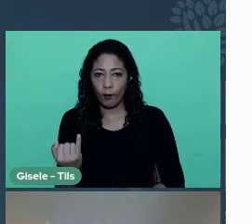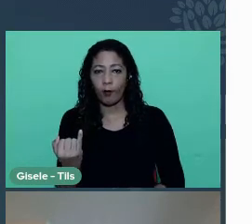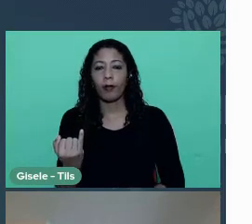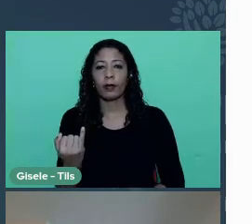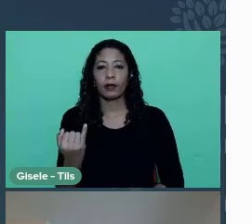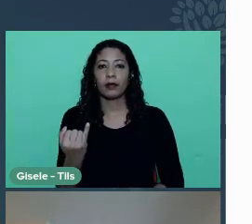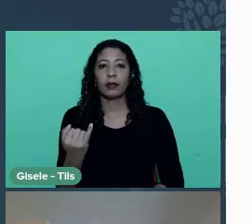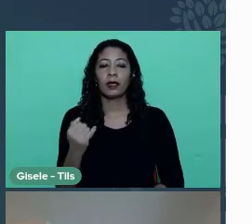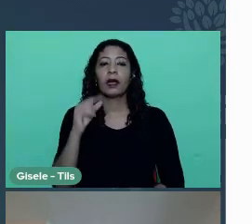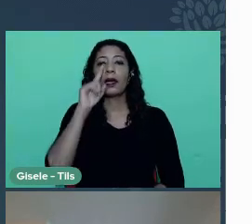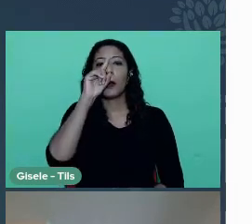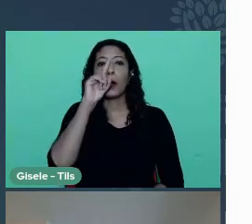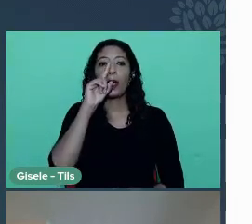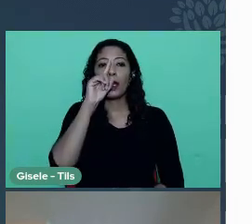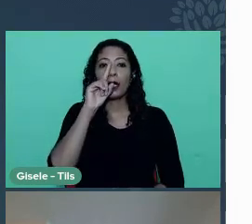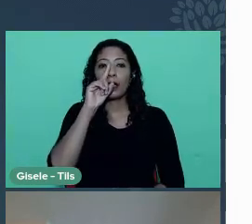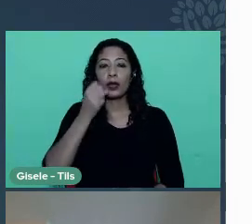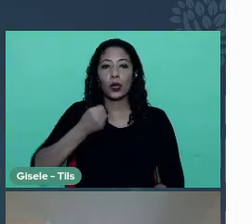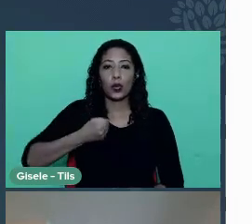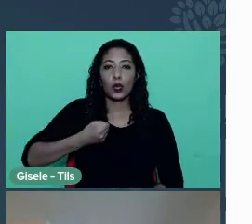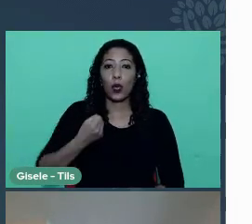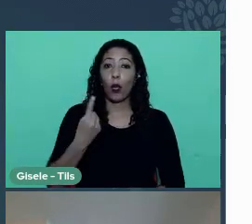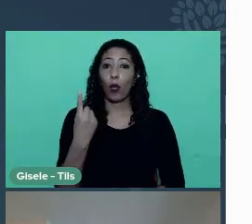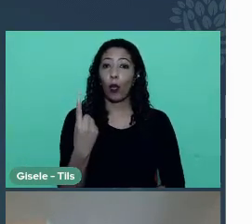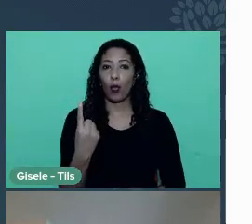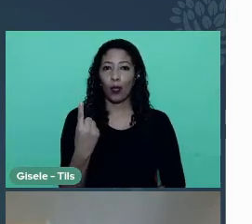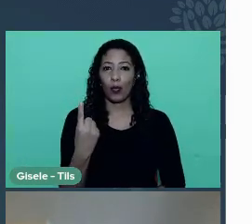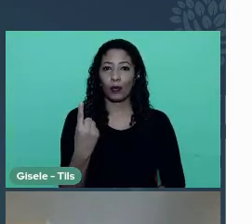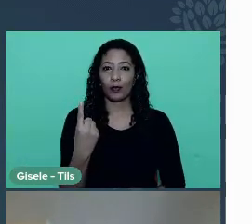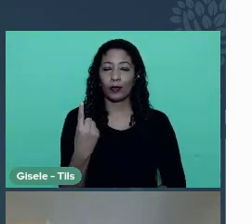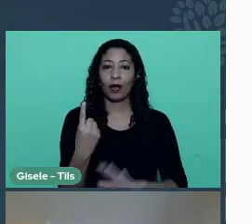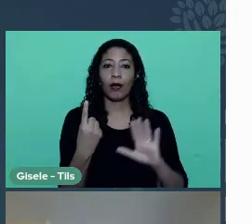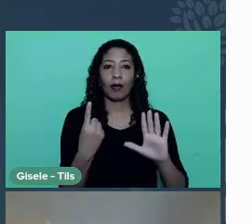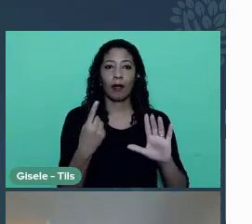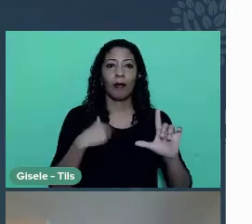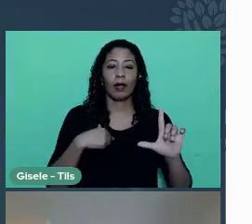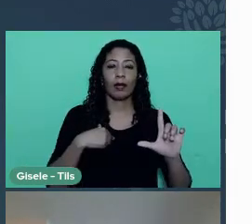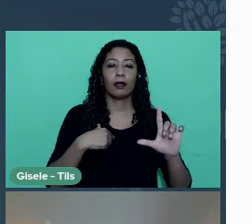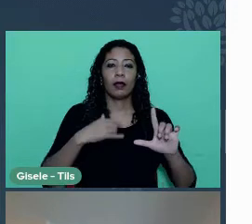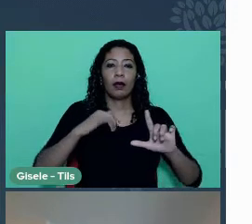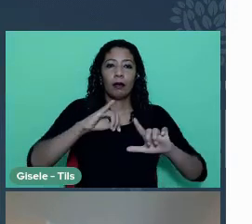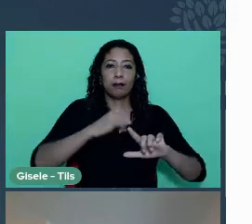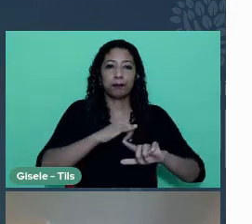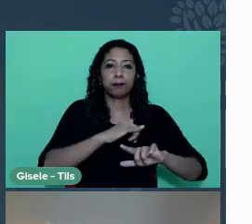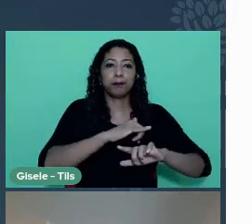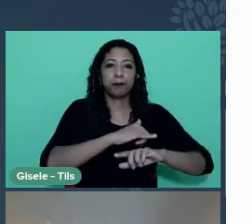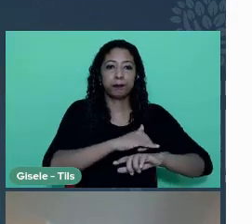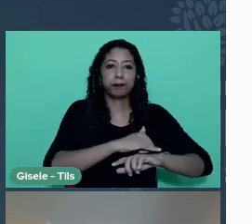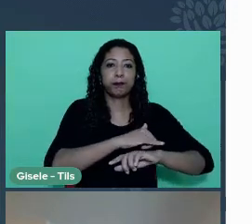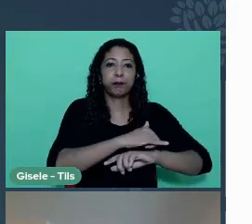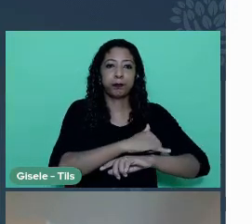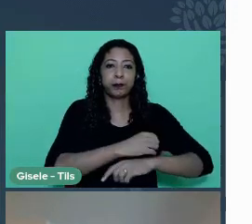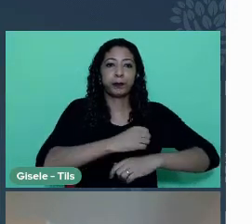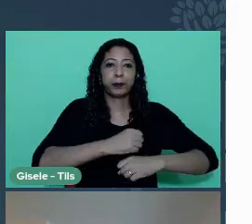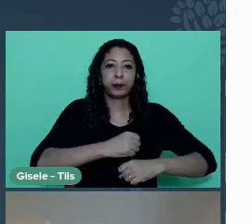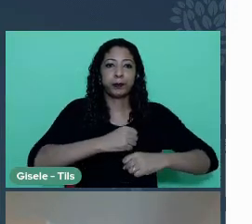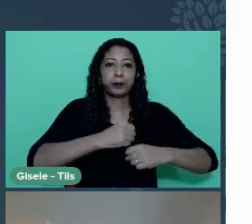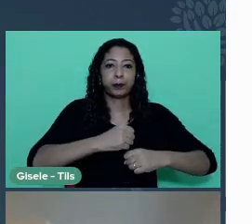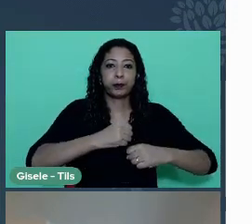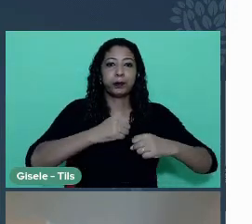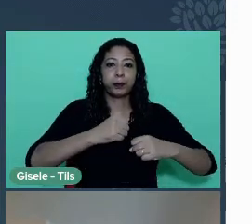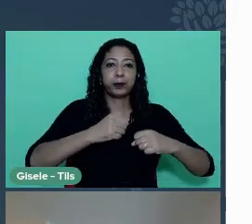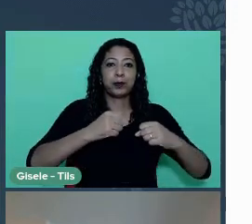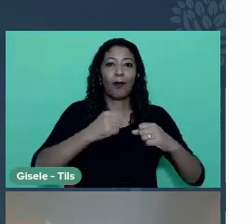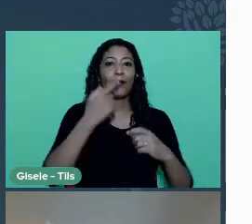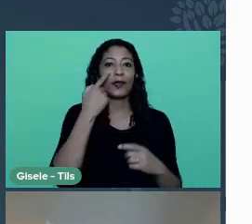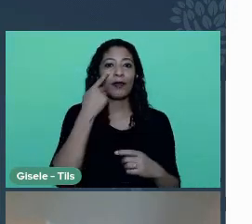fazer a ter a asma. Já à medida que isso vai aumentando, a pessoa vai ganhando peso, então vejam aqui, para